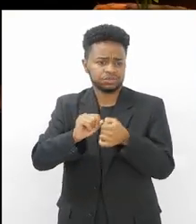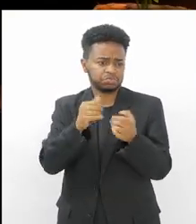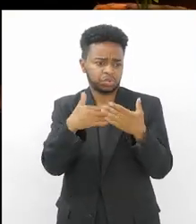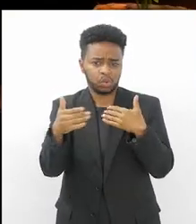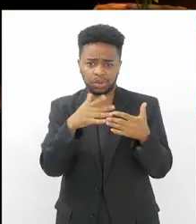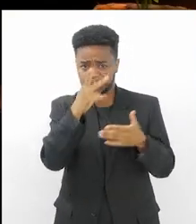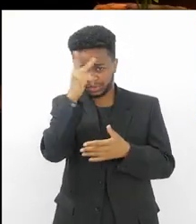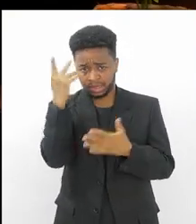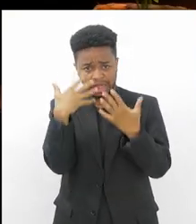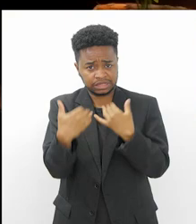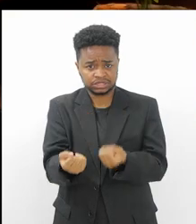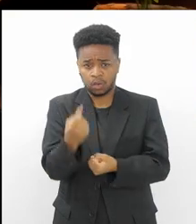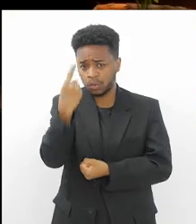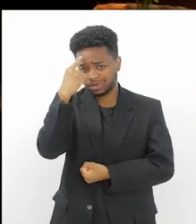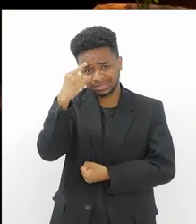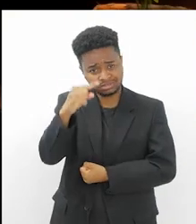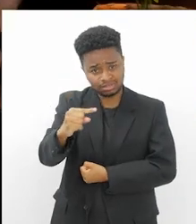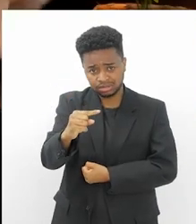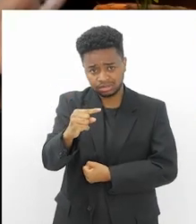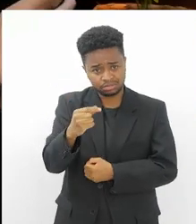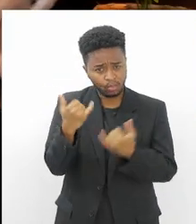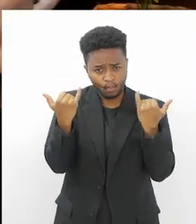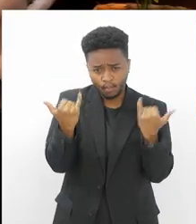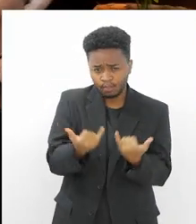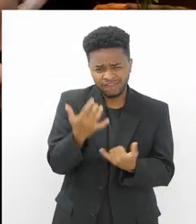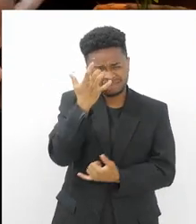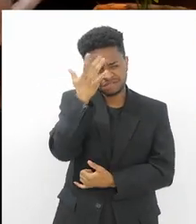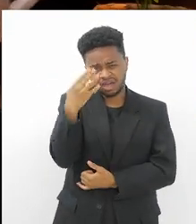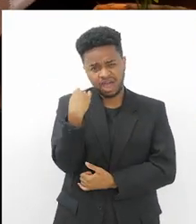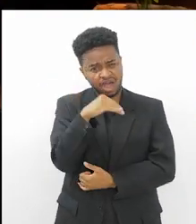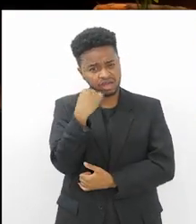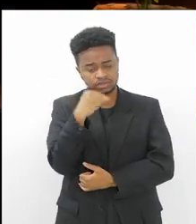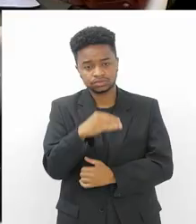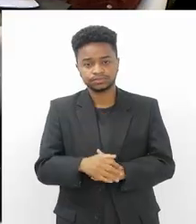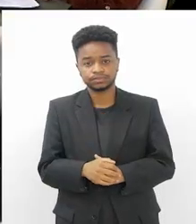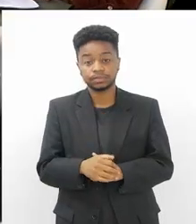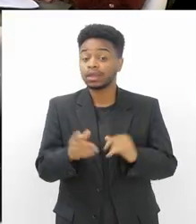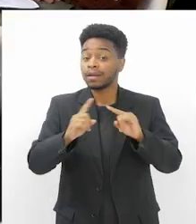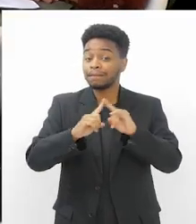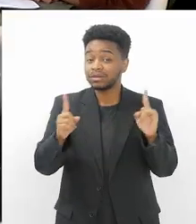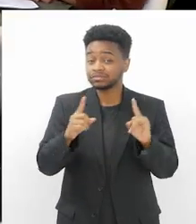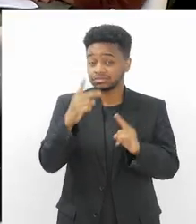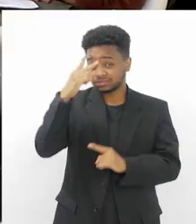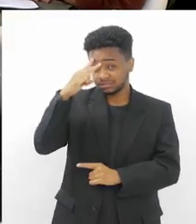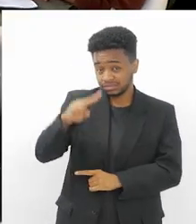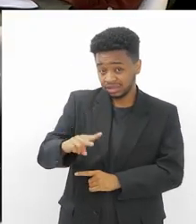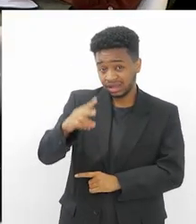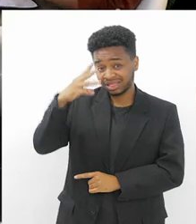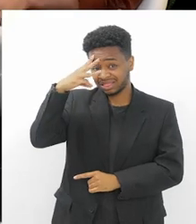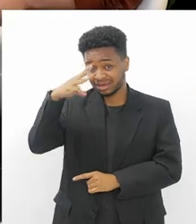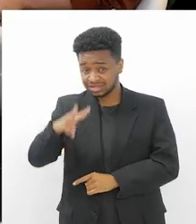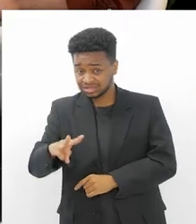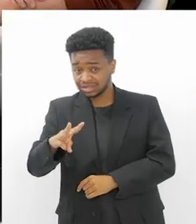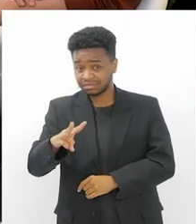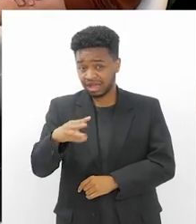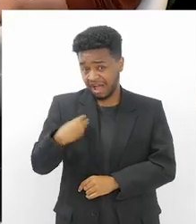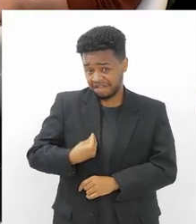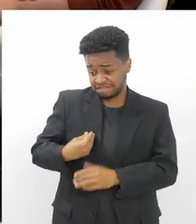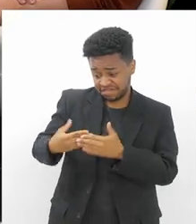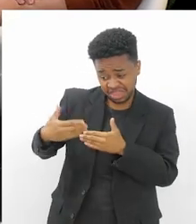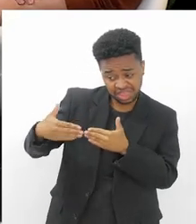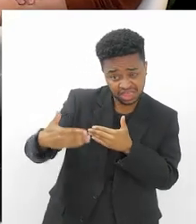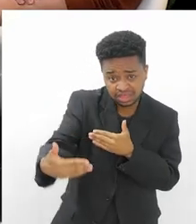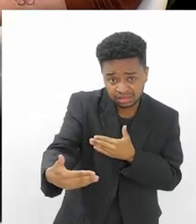consegue convencer qualquer um de fazer dieta por uma semana. Isso é facílimo. Agora, fazer dieta por